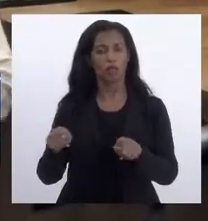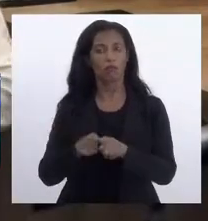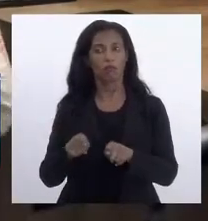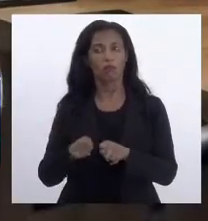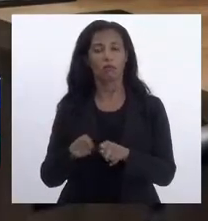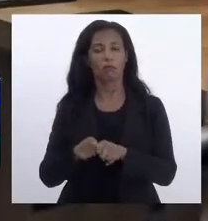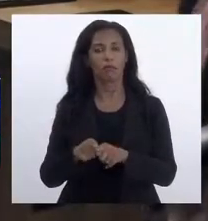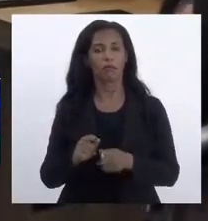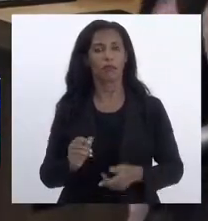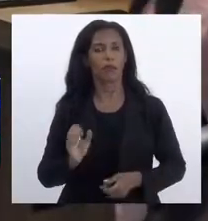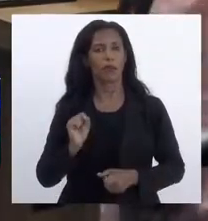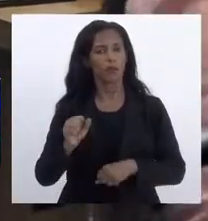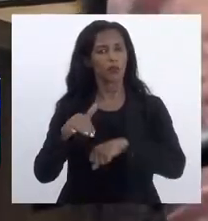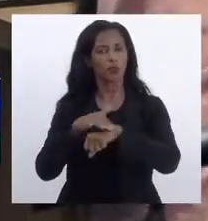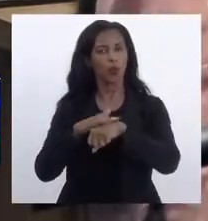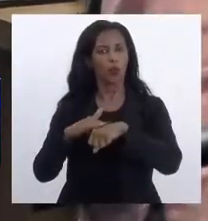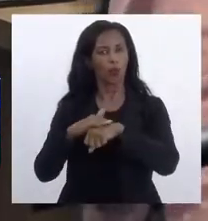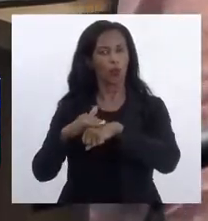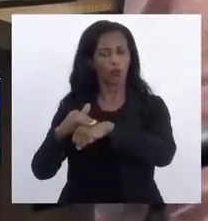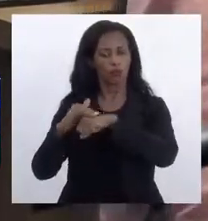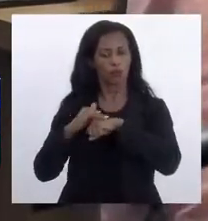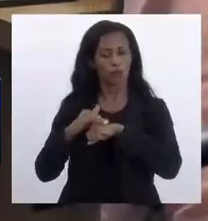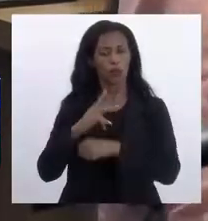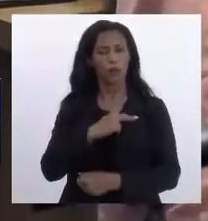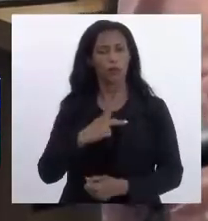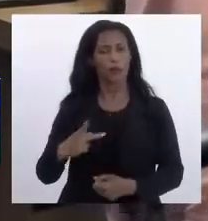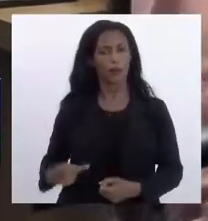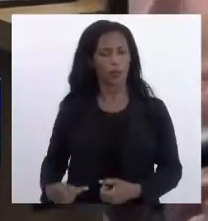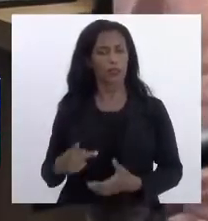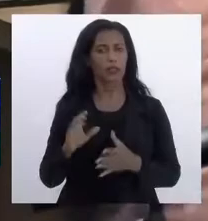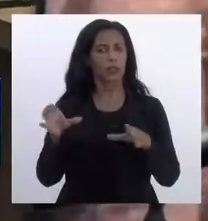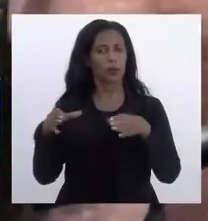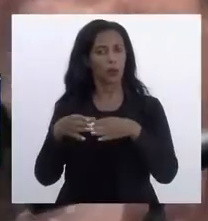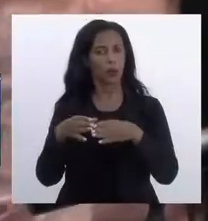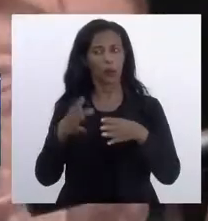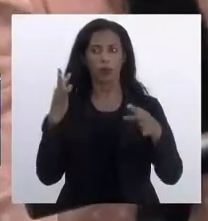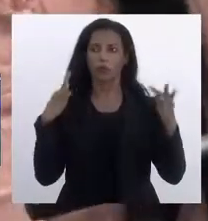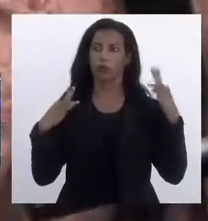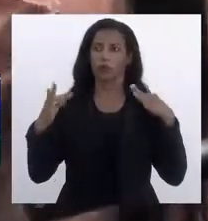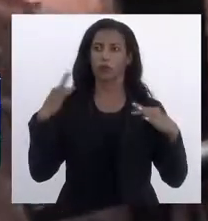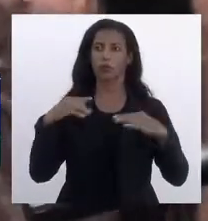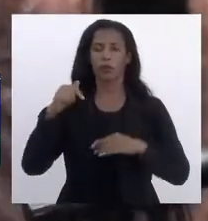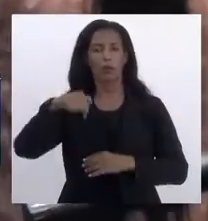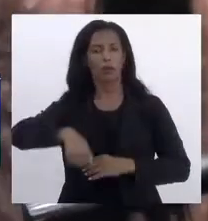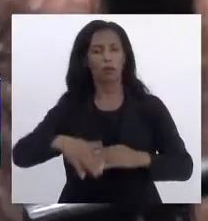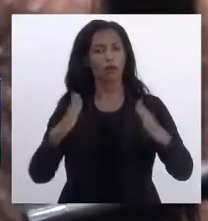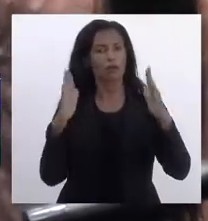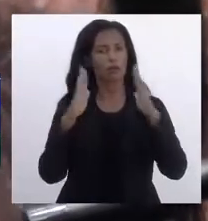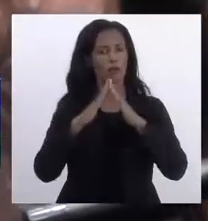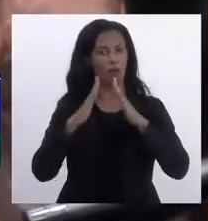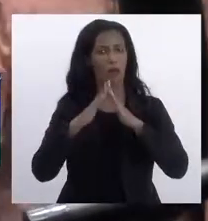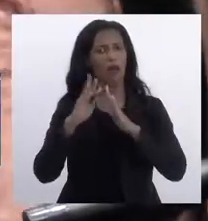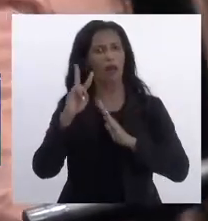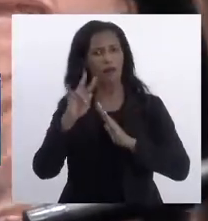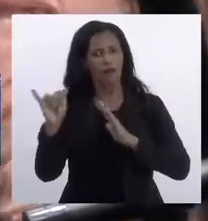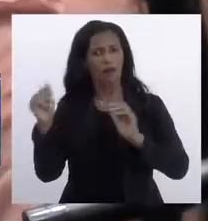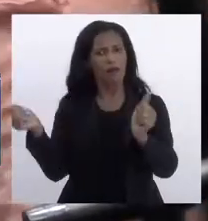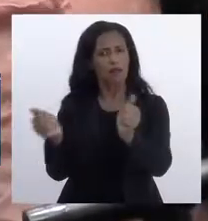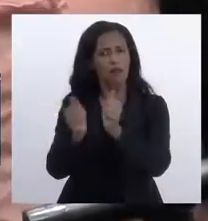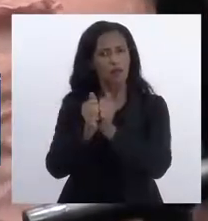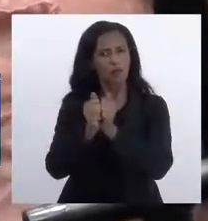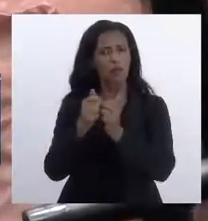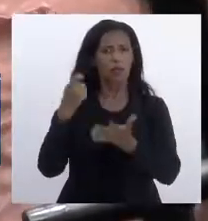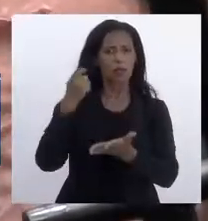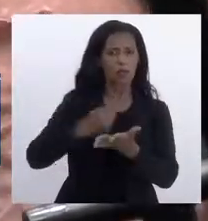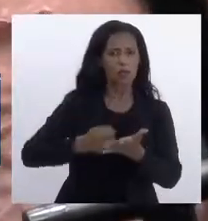inclusive, pôde conversar comigo, como presidenta da Comissão de Turismo dessa casa, vai se unir a essa